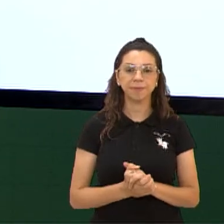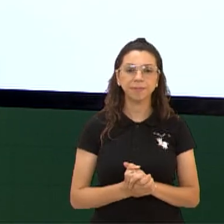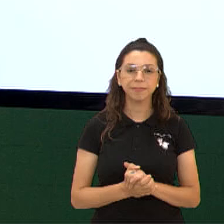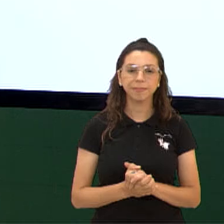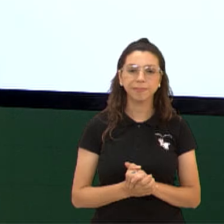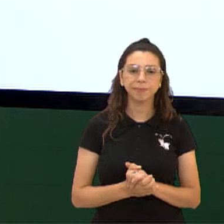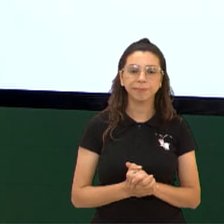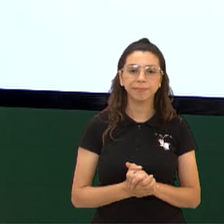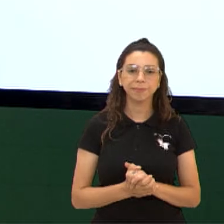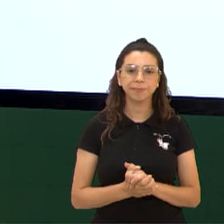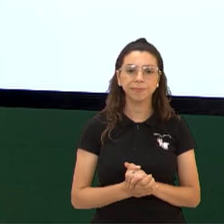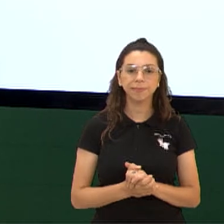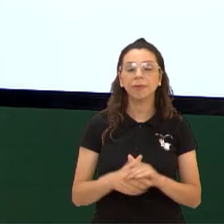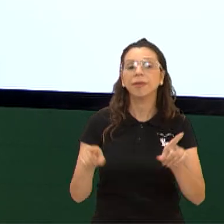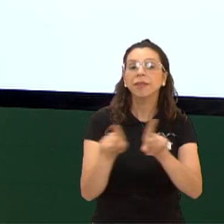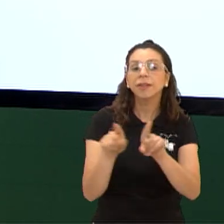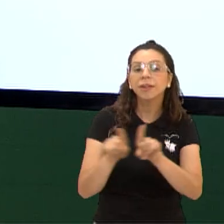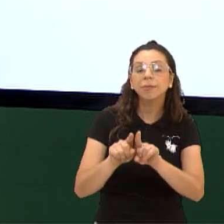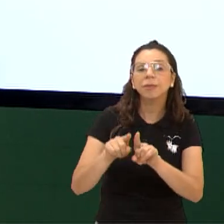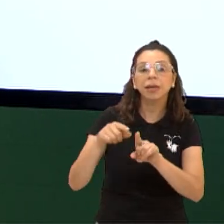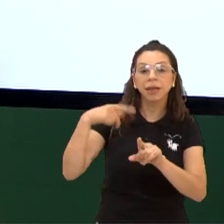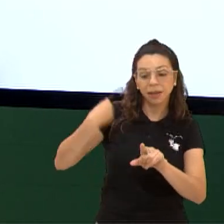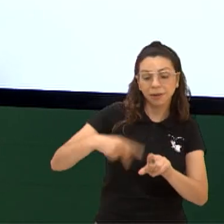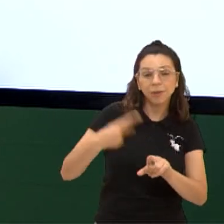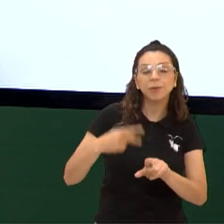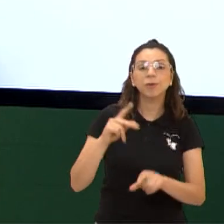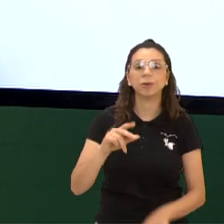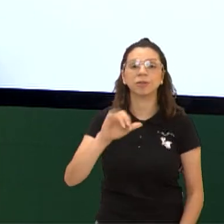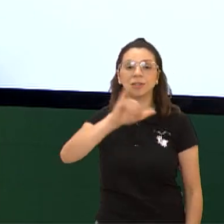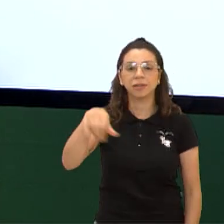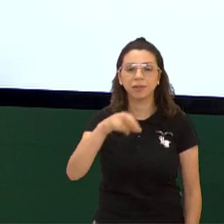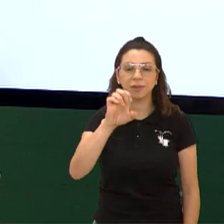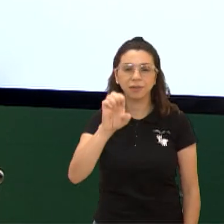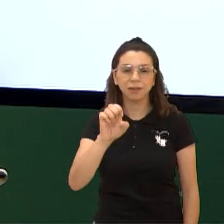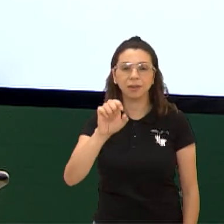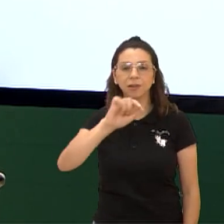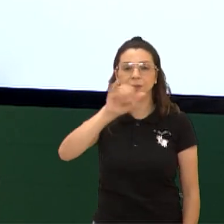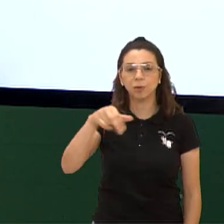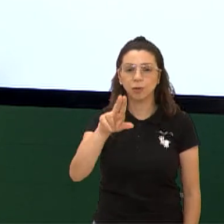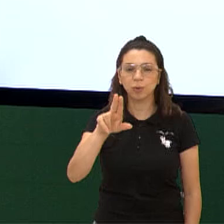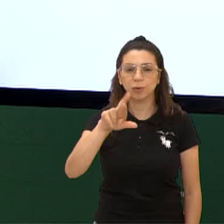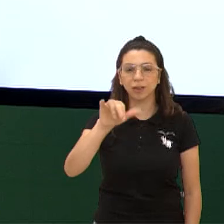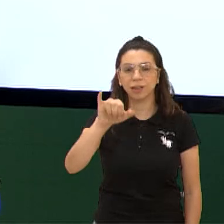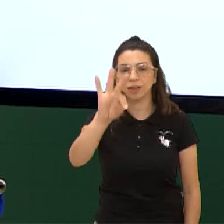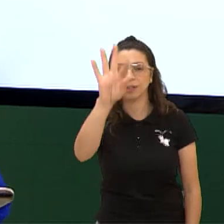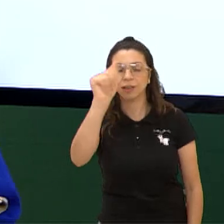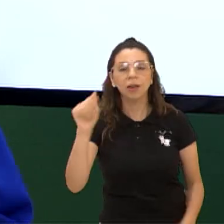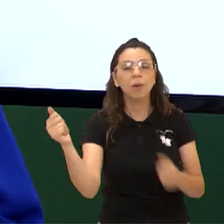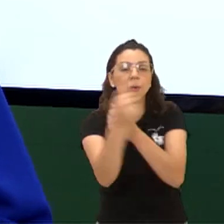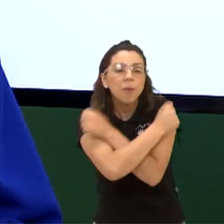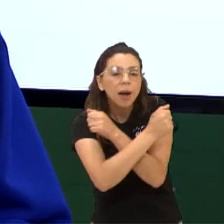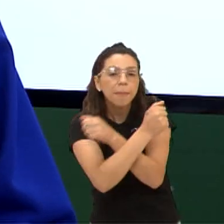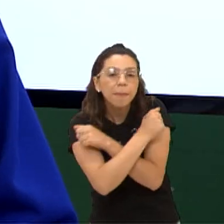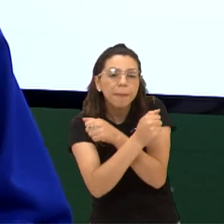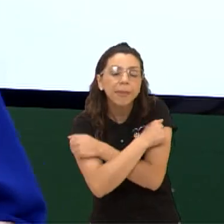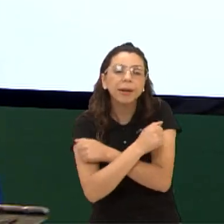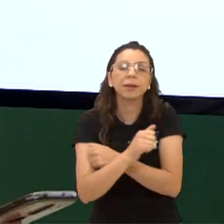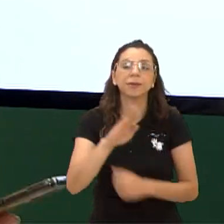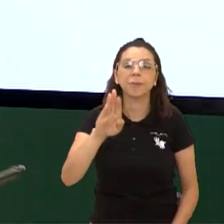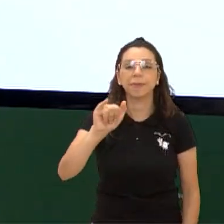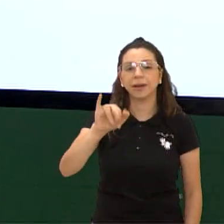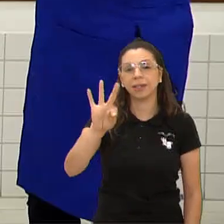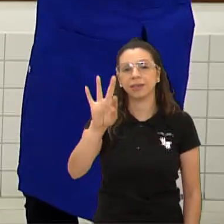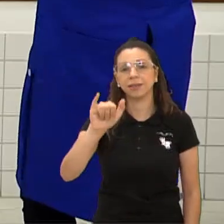Professora, aqui sou de Jesuítas. Carla Toledo, manda um abraço para Ibaiti. Um abraço,